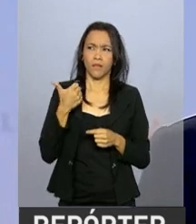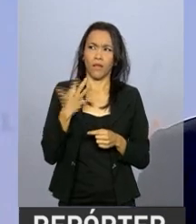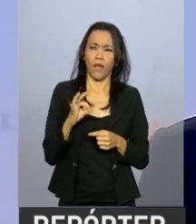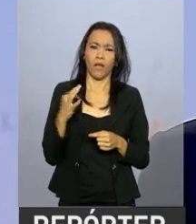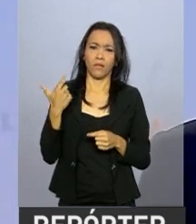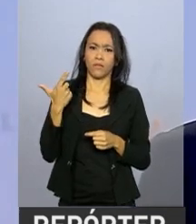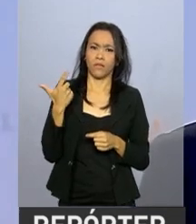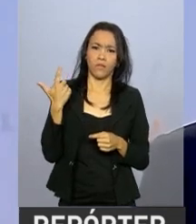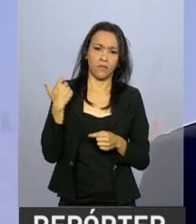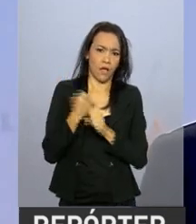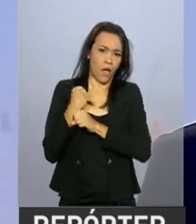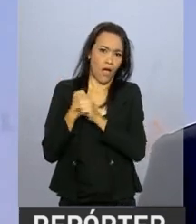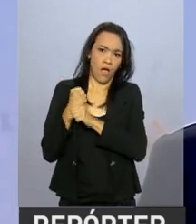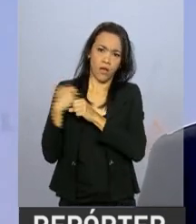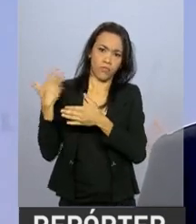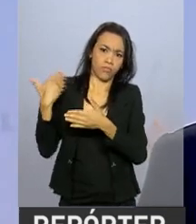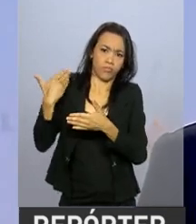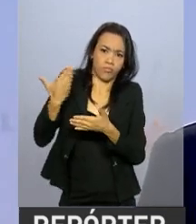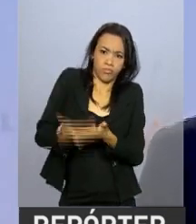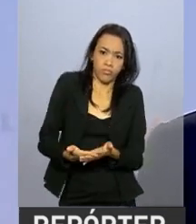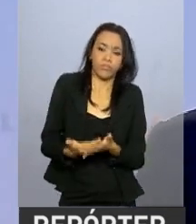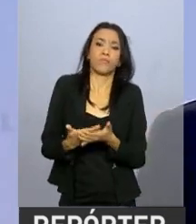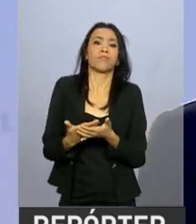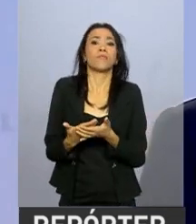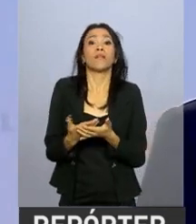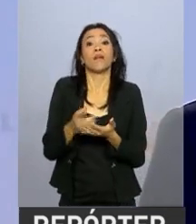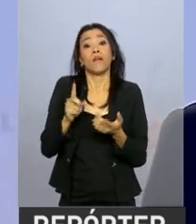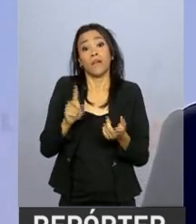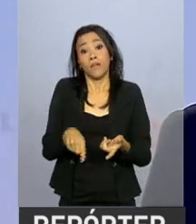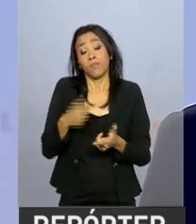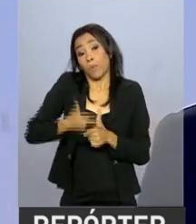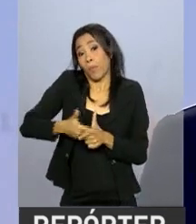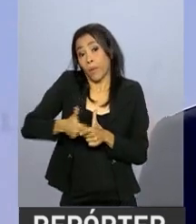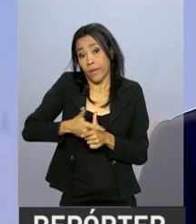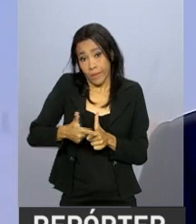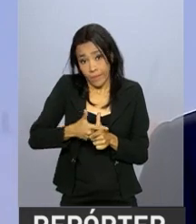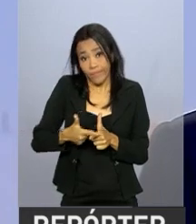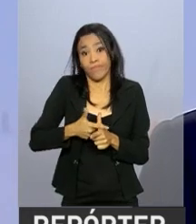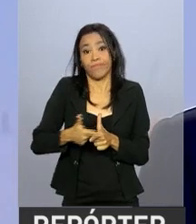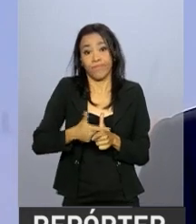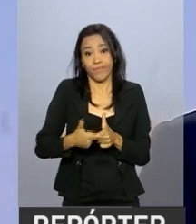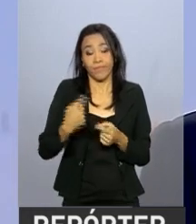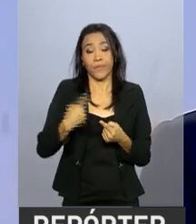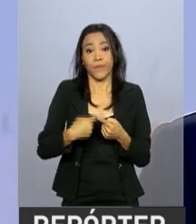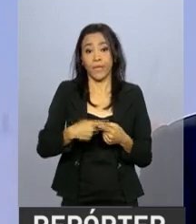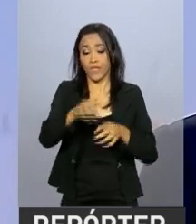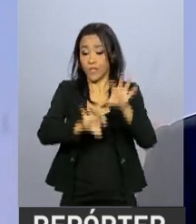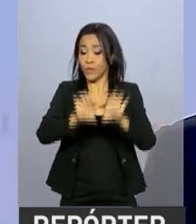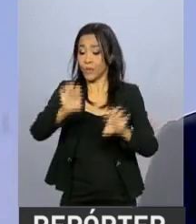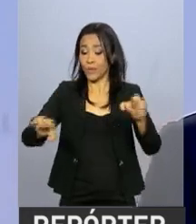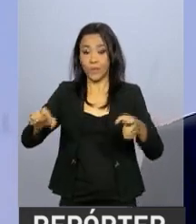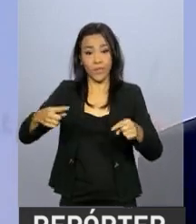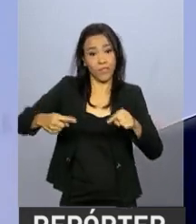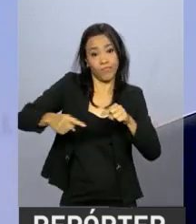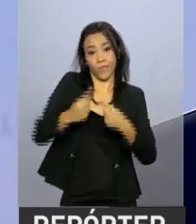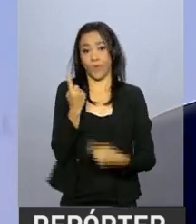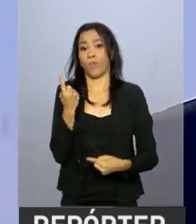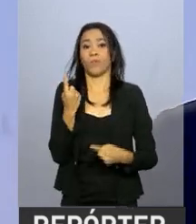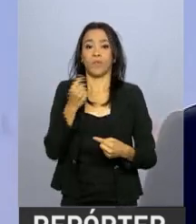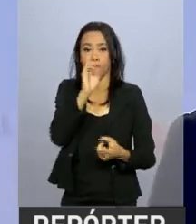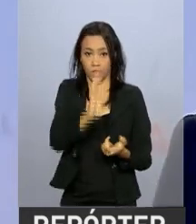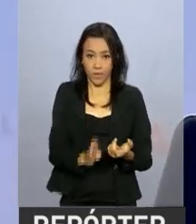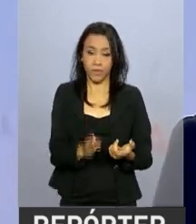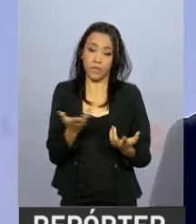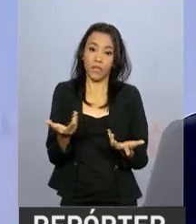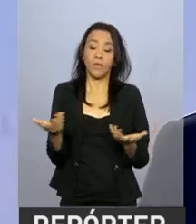sem o investimento adequado em infraestrutura por um lado criou um problema que é uma infraestrutura que não é adequada pro país por outro lado criou